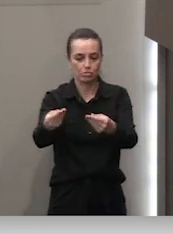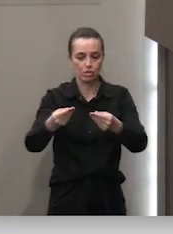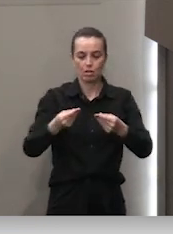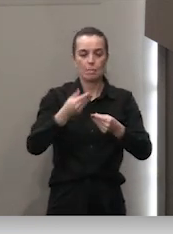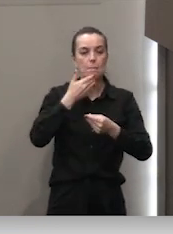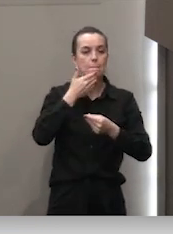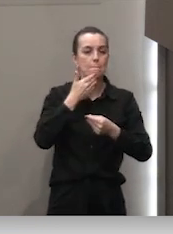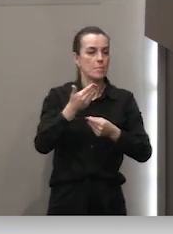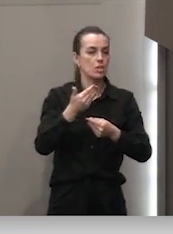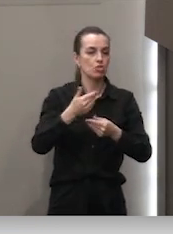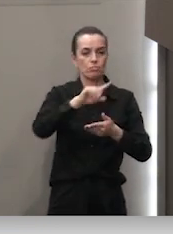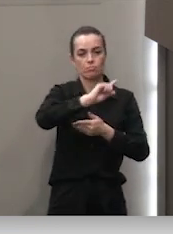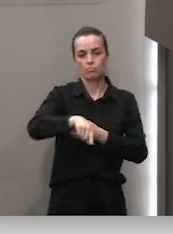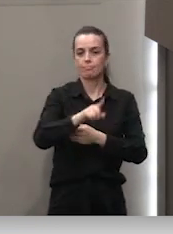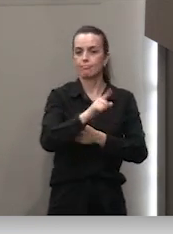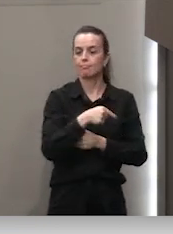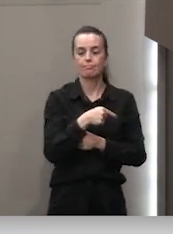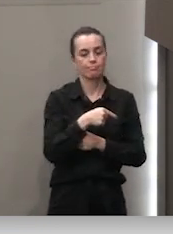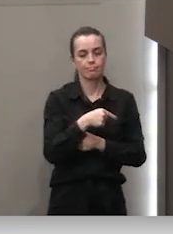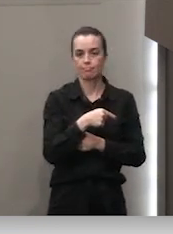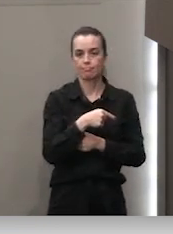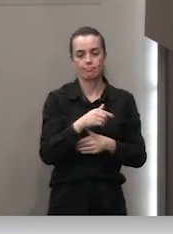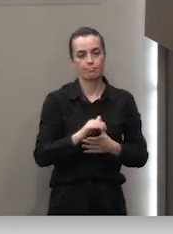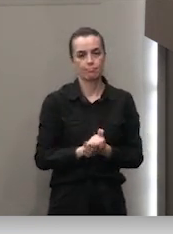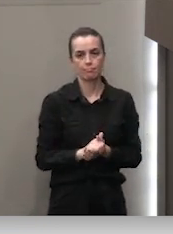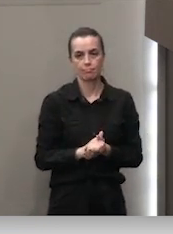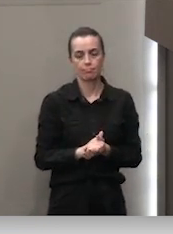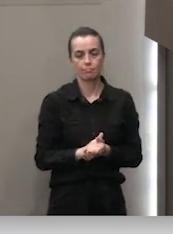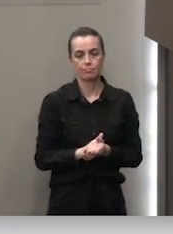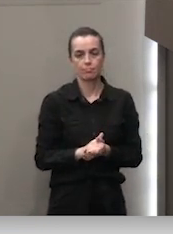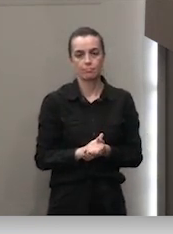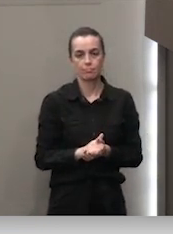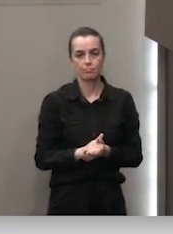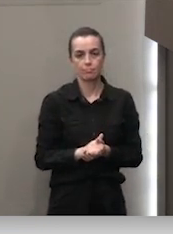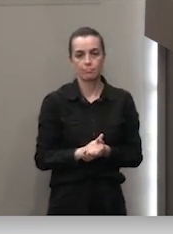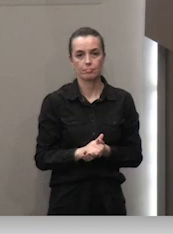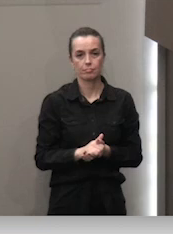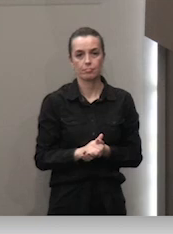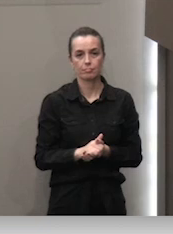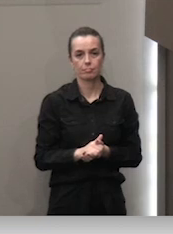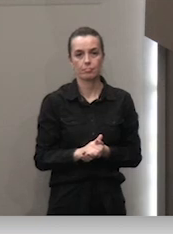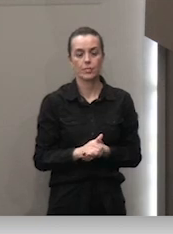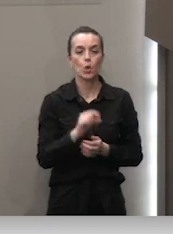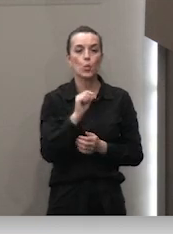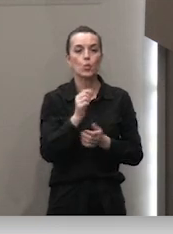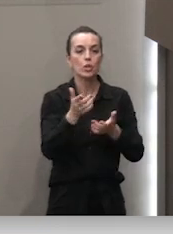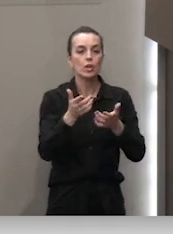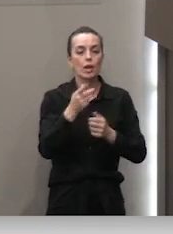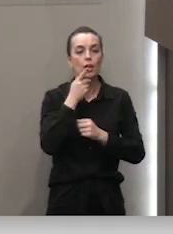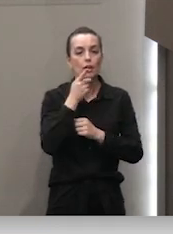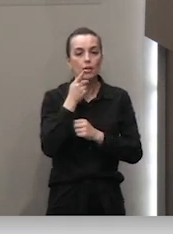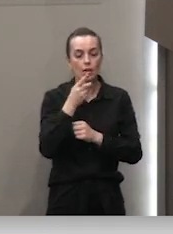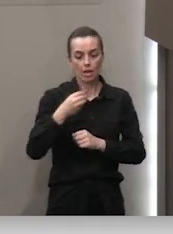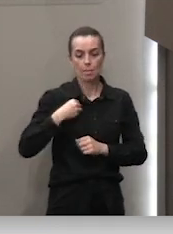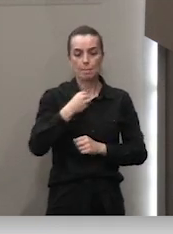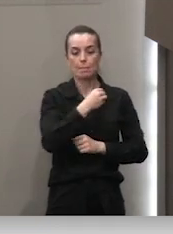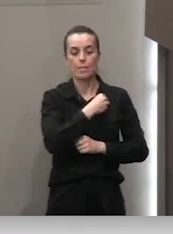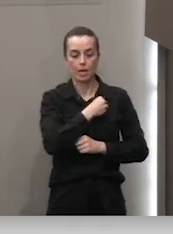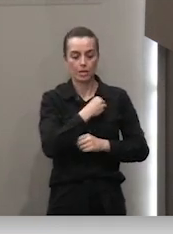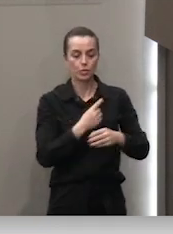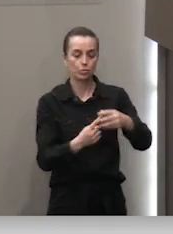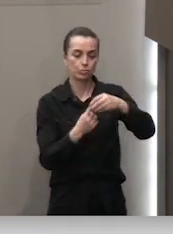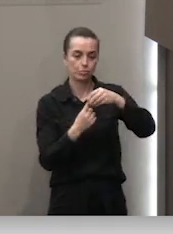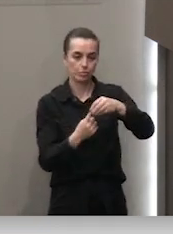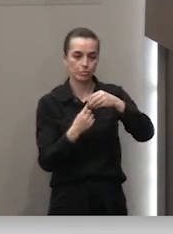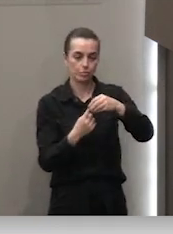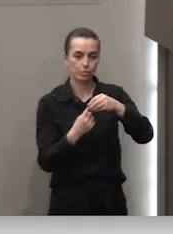da sua legitimidade, de defender os seus representados. Mas o que eu quero dizer aos médicos, especialmente, é